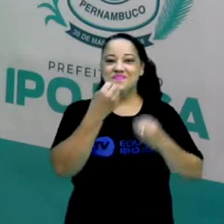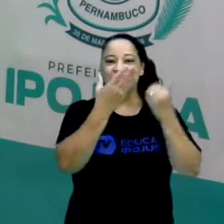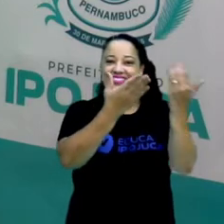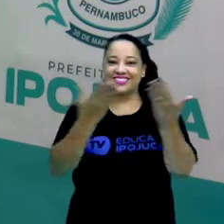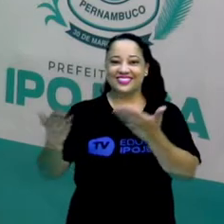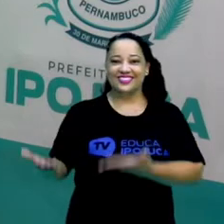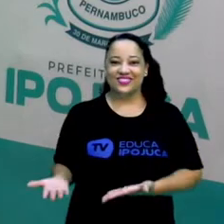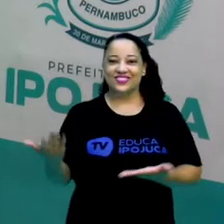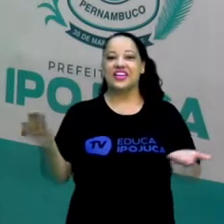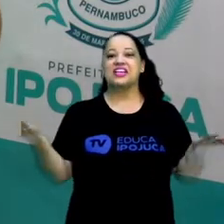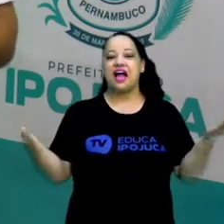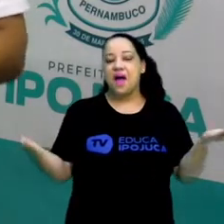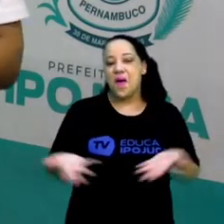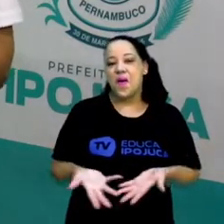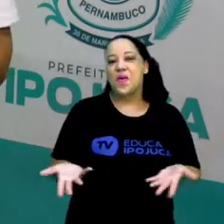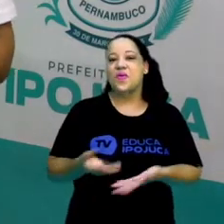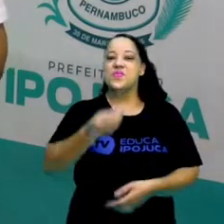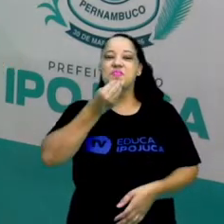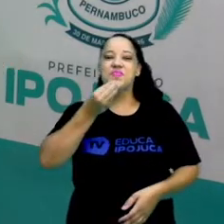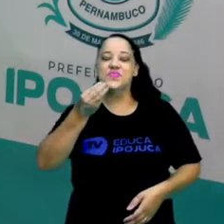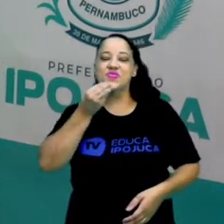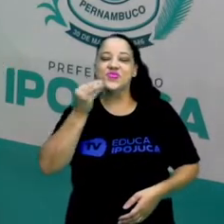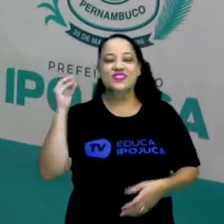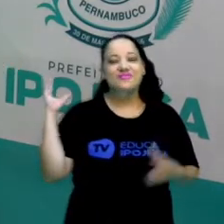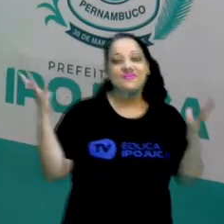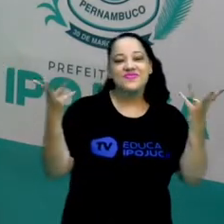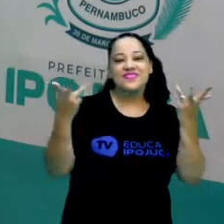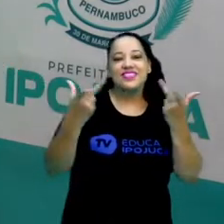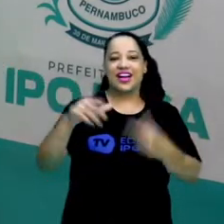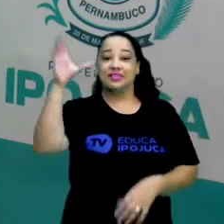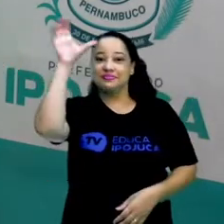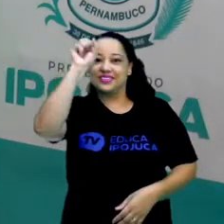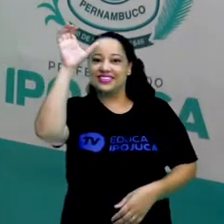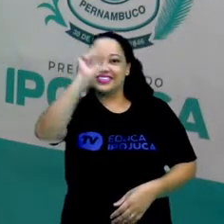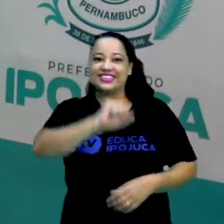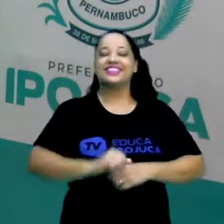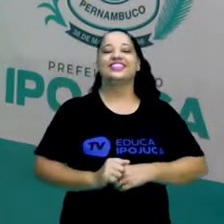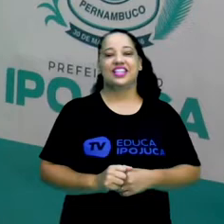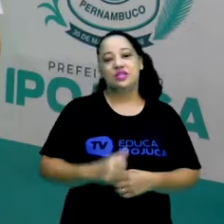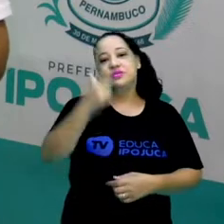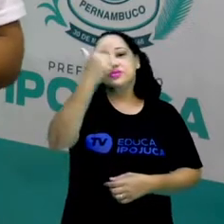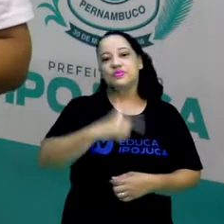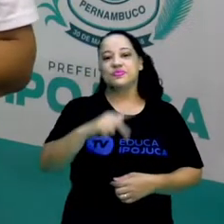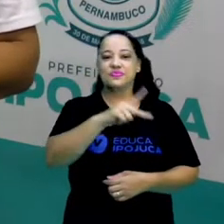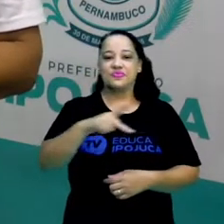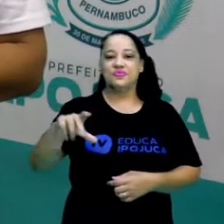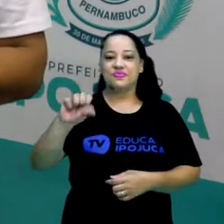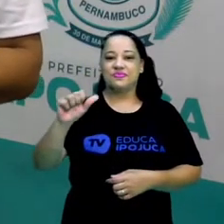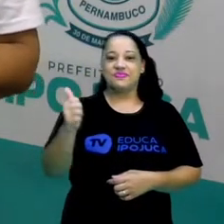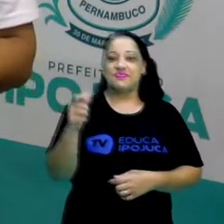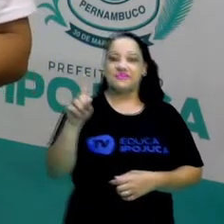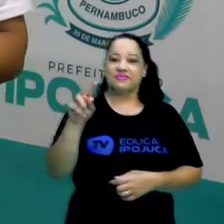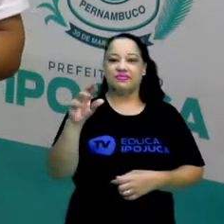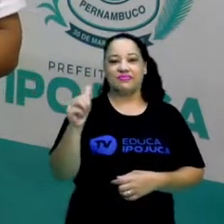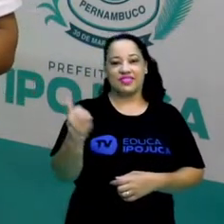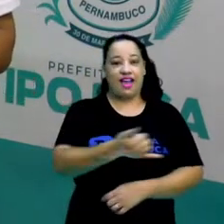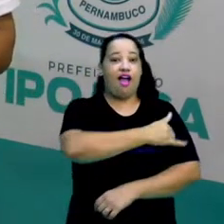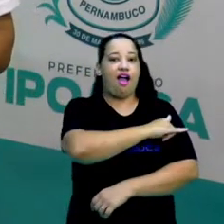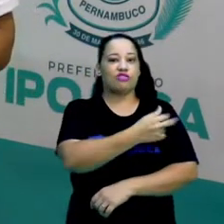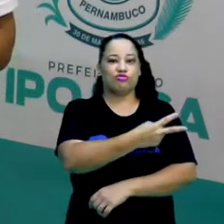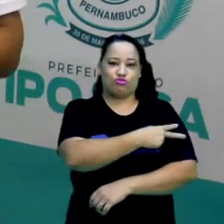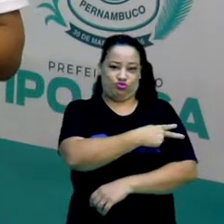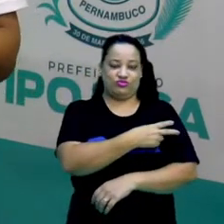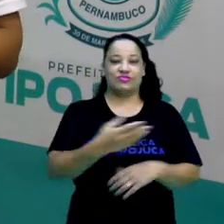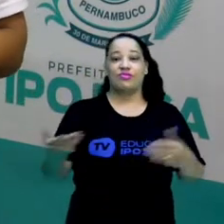Sejam bem-vindos a mais uma incrível oportunidade de aprendizagem. Eu sou a professora Sandra Lopes e estou com vocês na EJA Fase